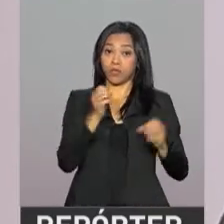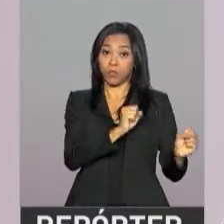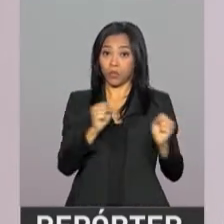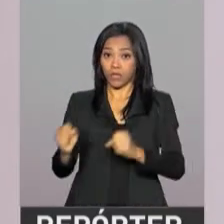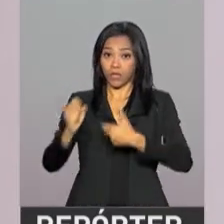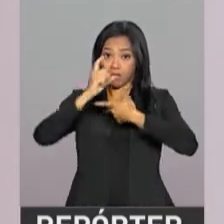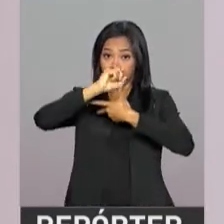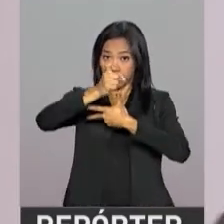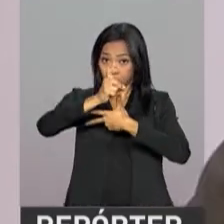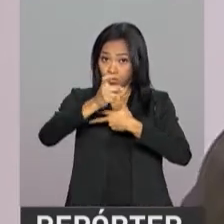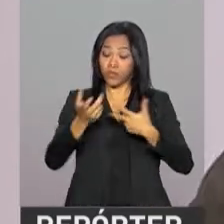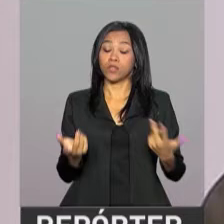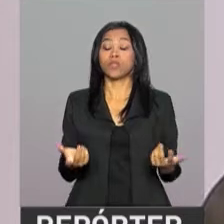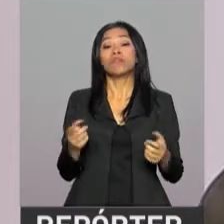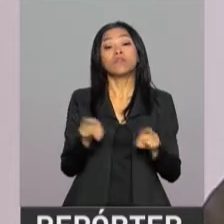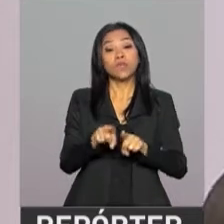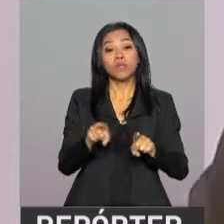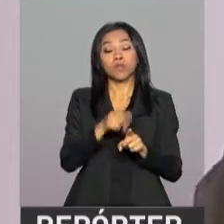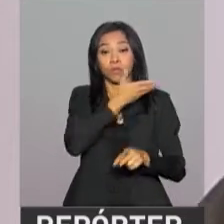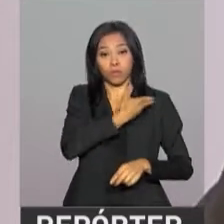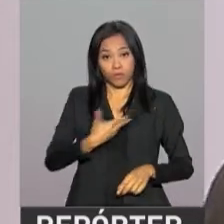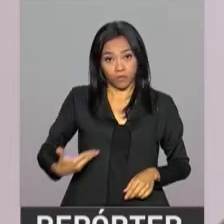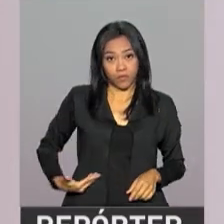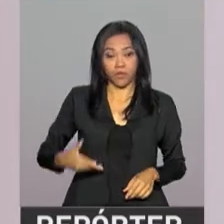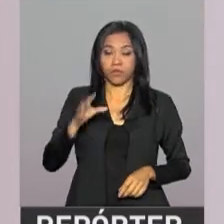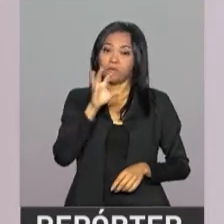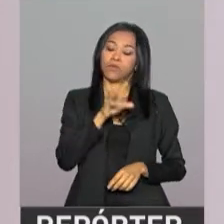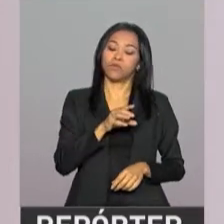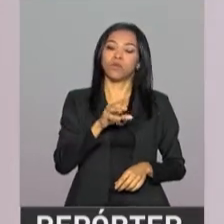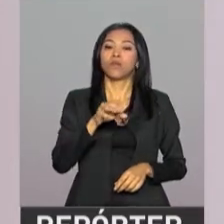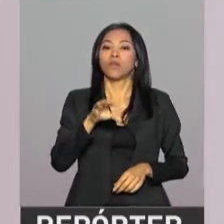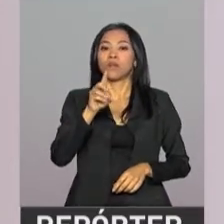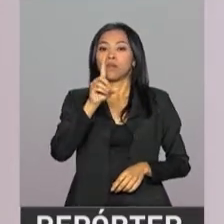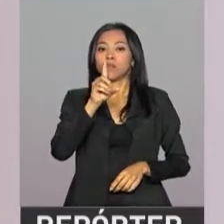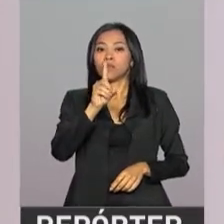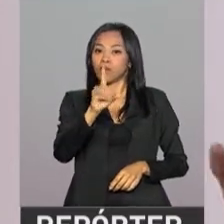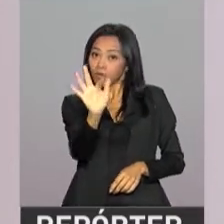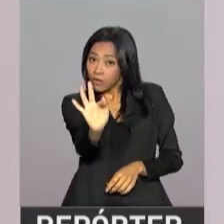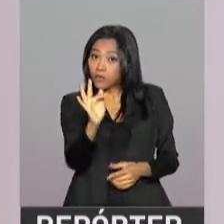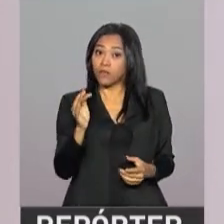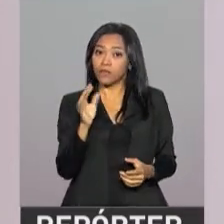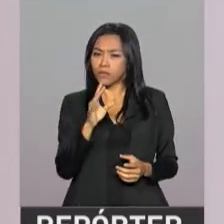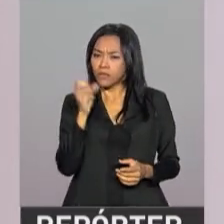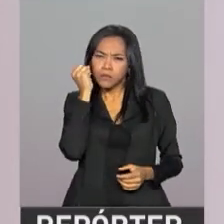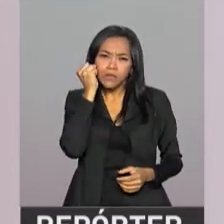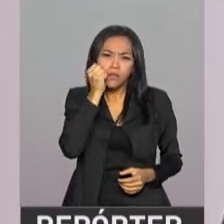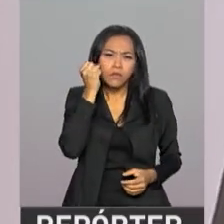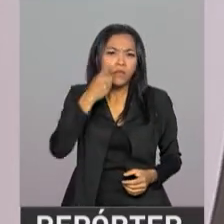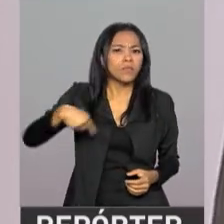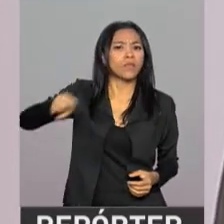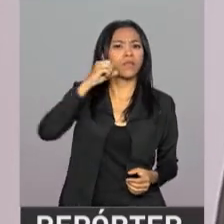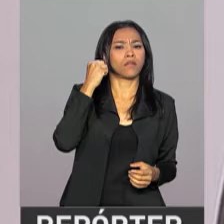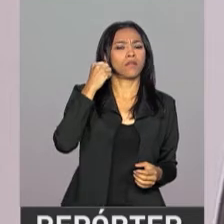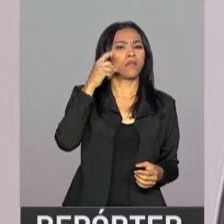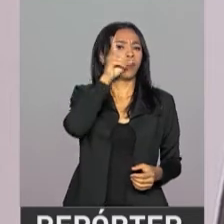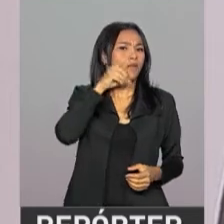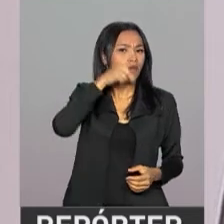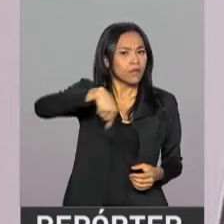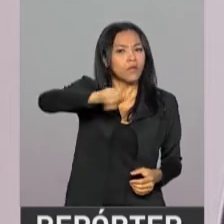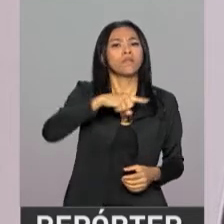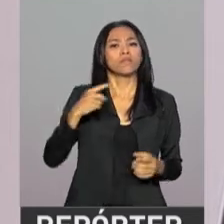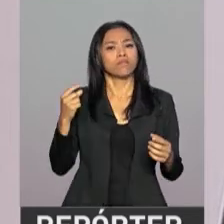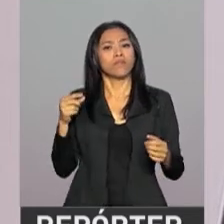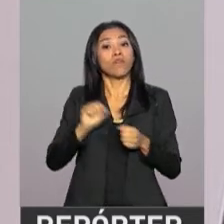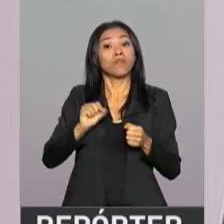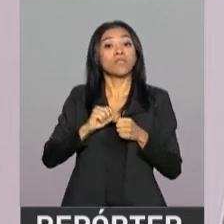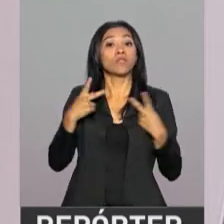executivo distrital os deputados finais os jogadores estão fazendo exatamente a